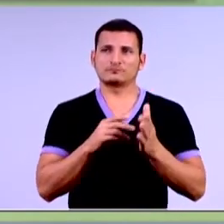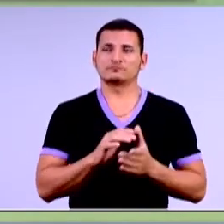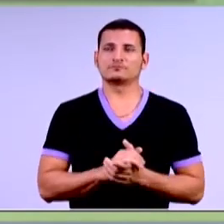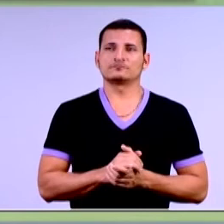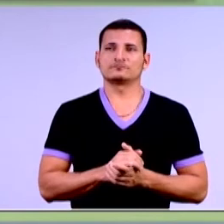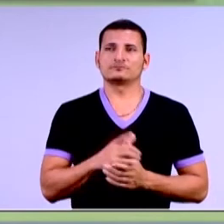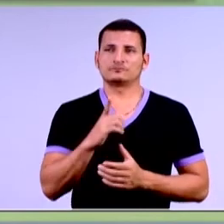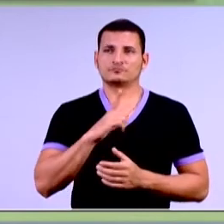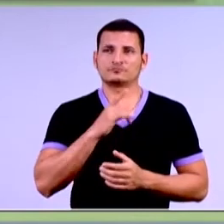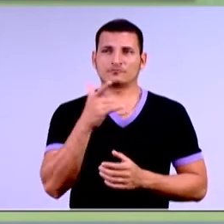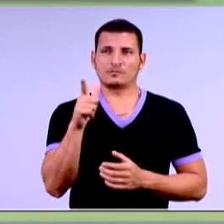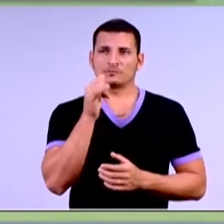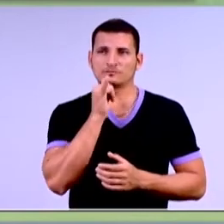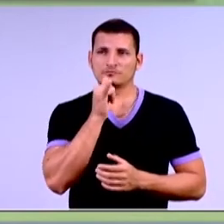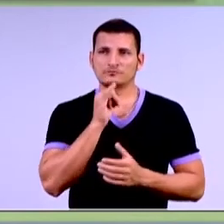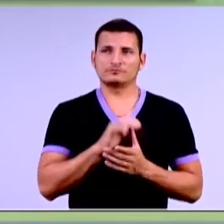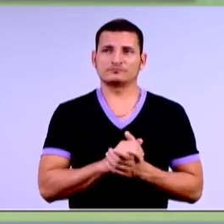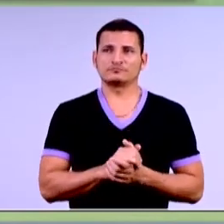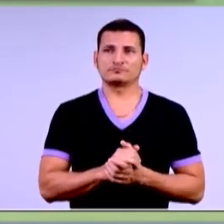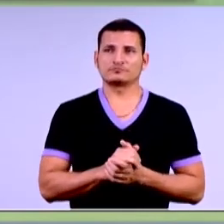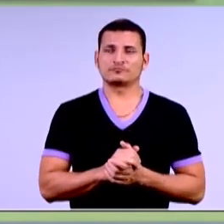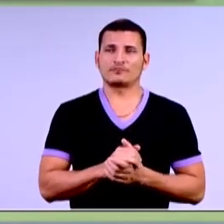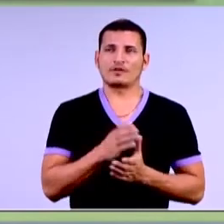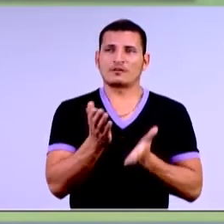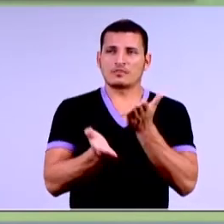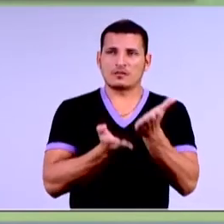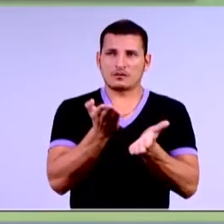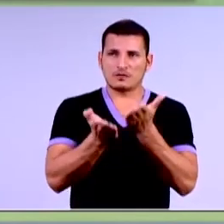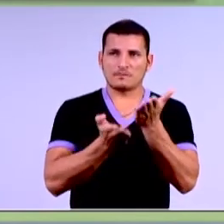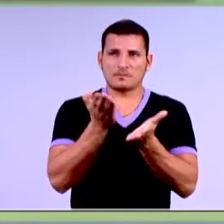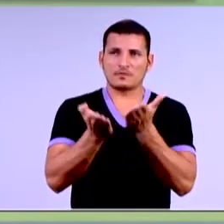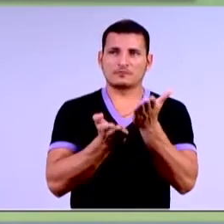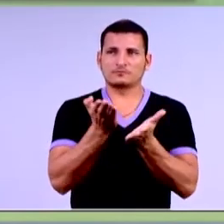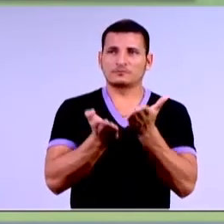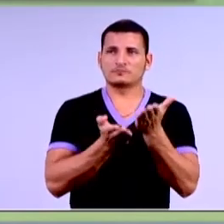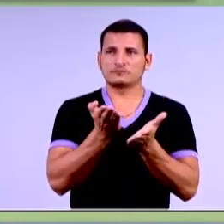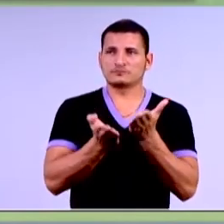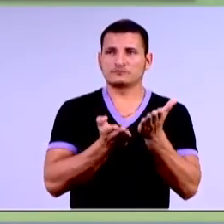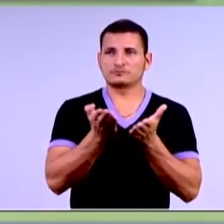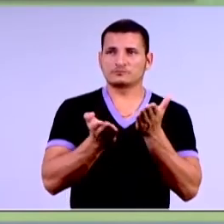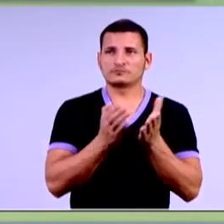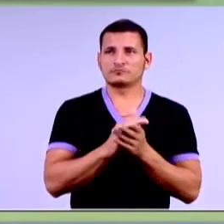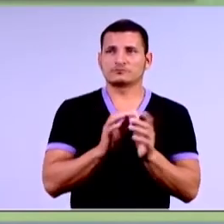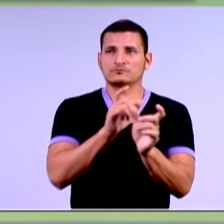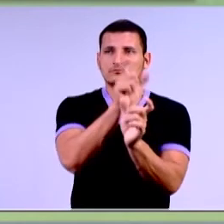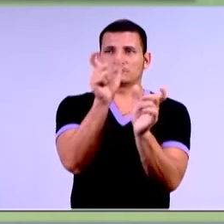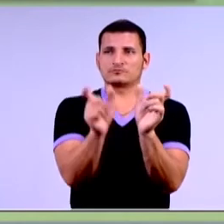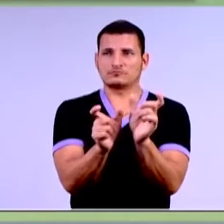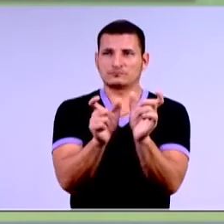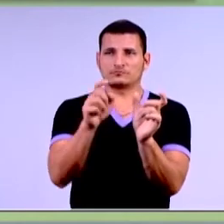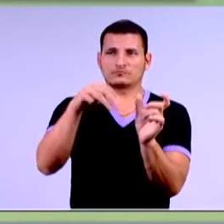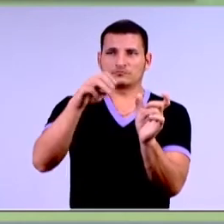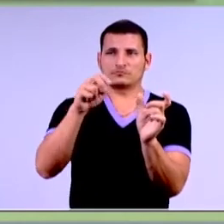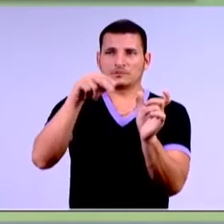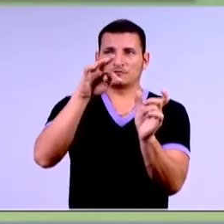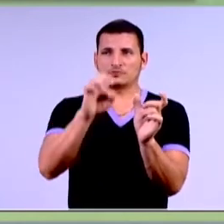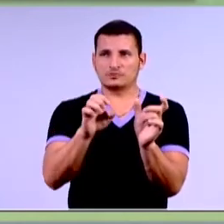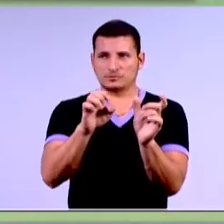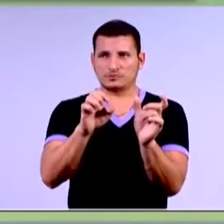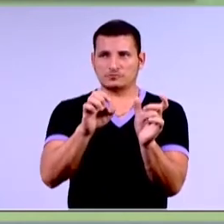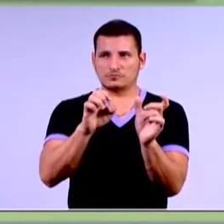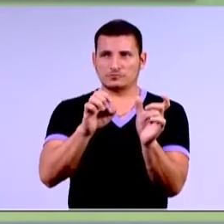exemplo tuítes que é trata meio tratar quando eu coloco o sufixo mente seca